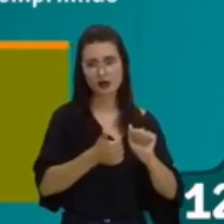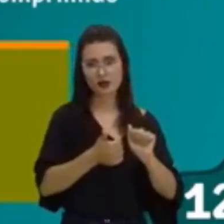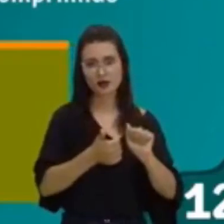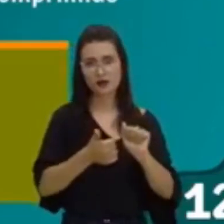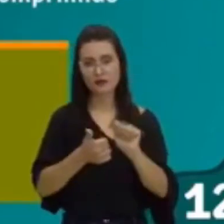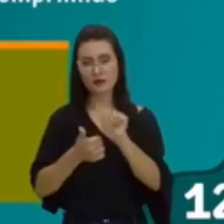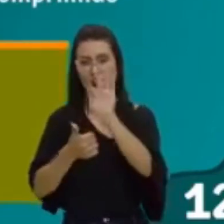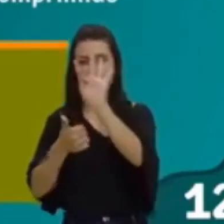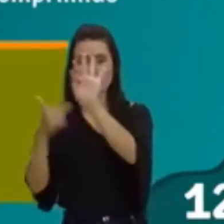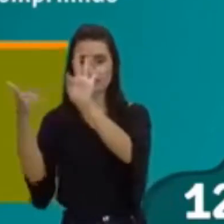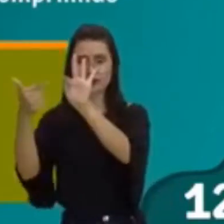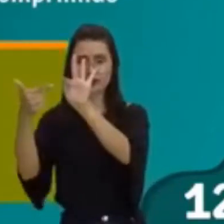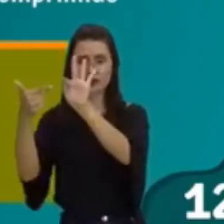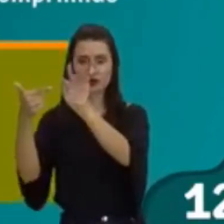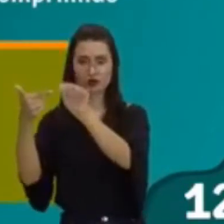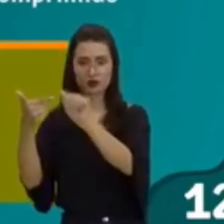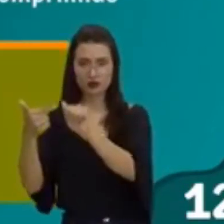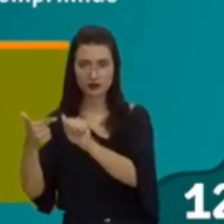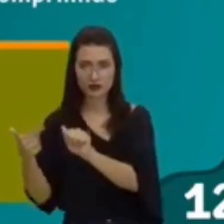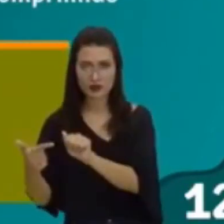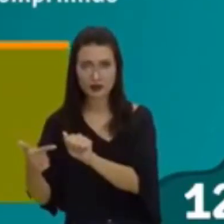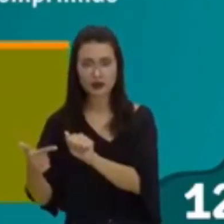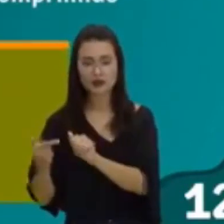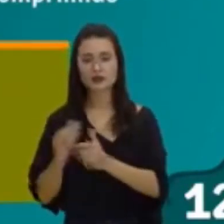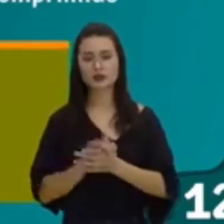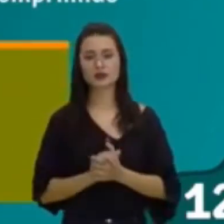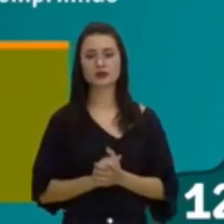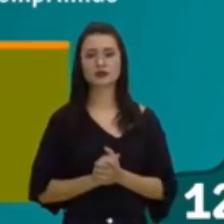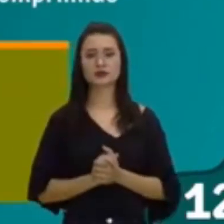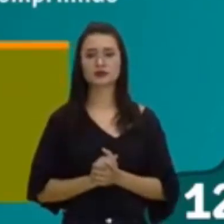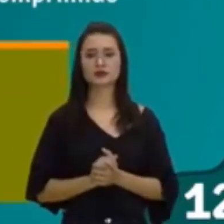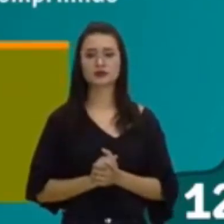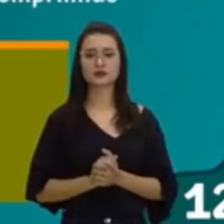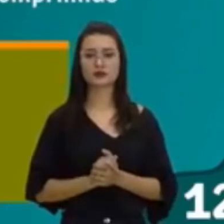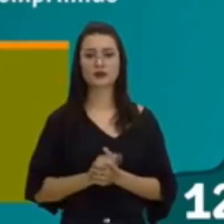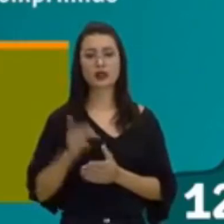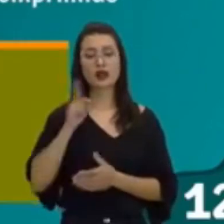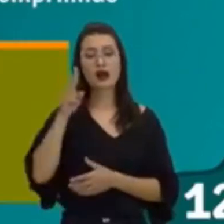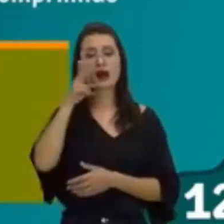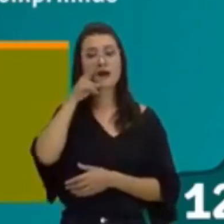para a área 2. É,